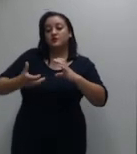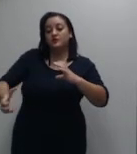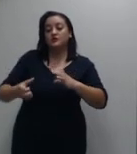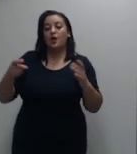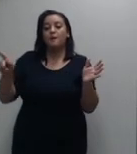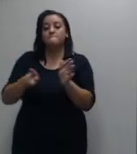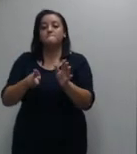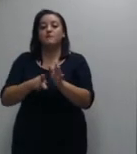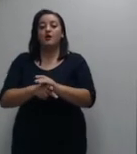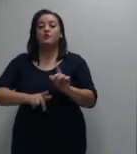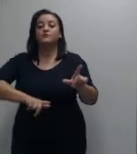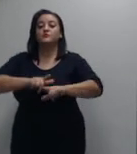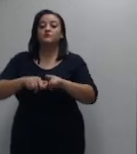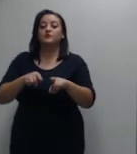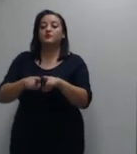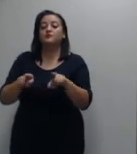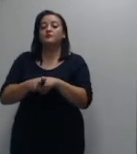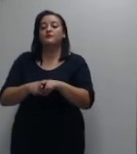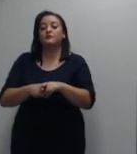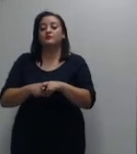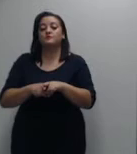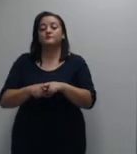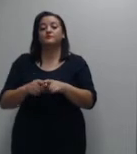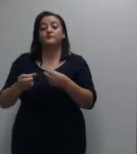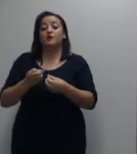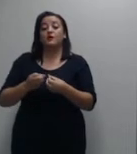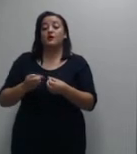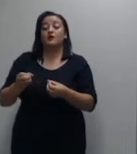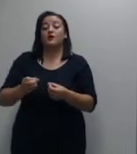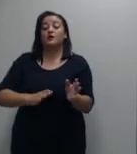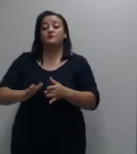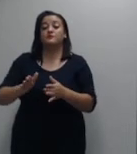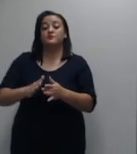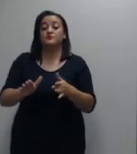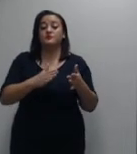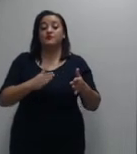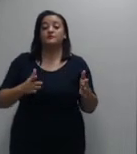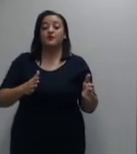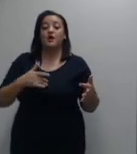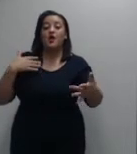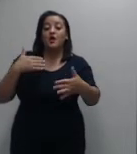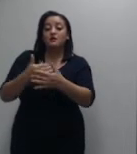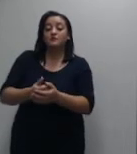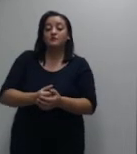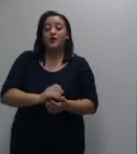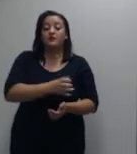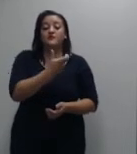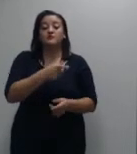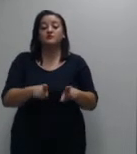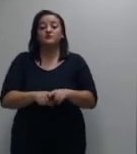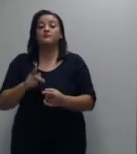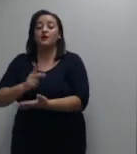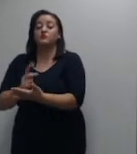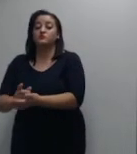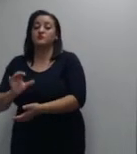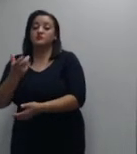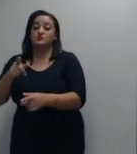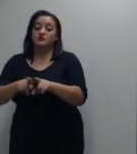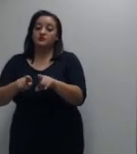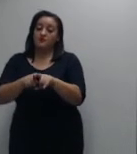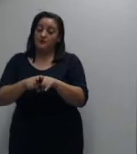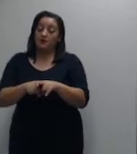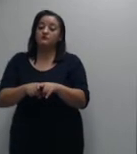desse procedimentos também é dedutivo do lapso temporal transcorrido antes da prolação da decisão EA prorrogação em território nacional